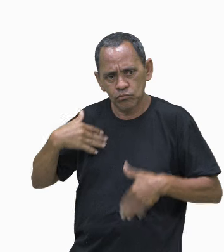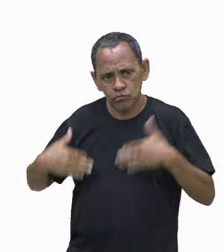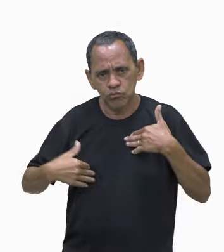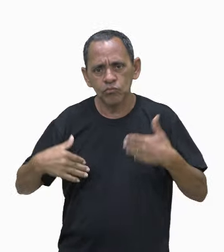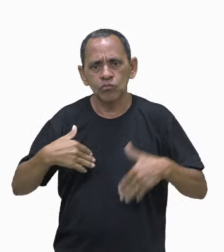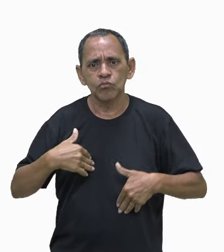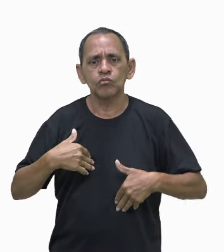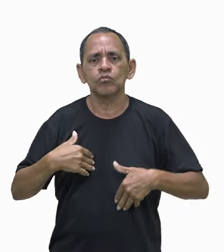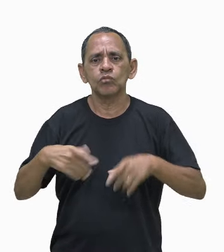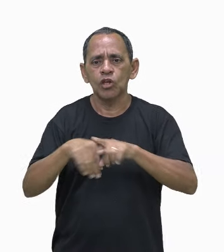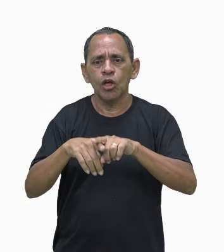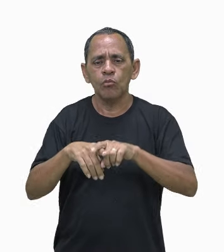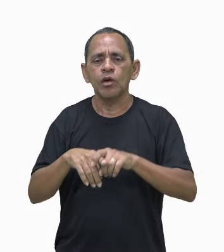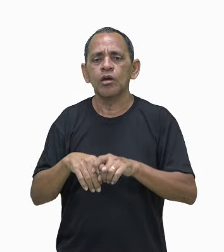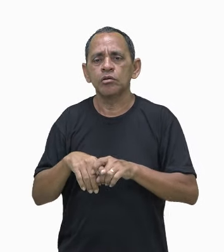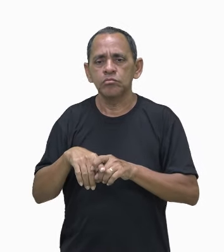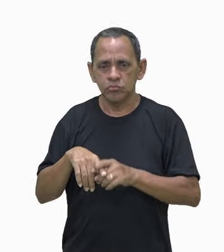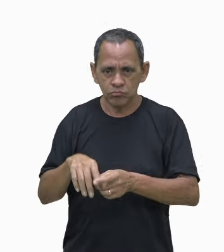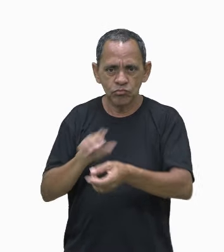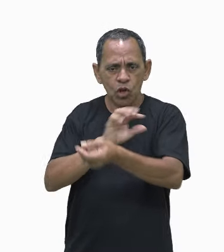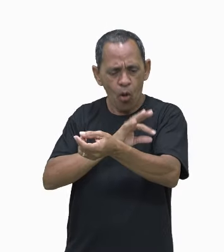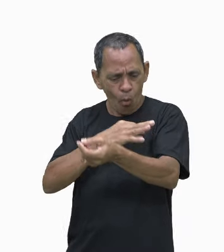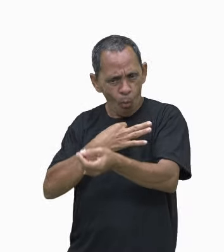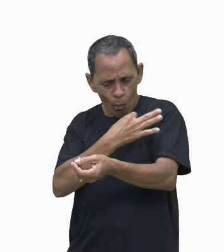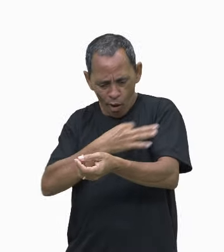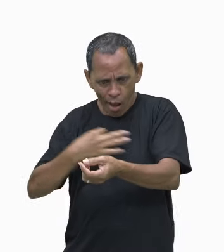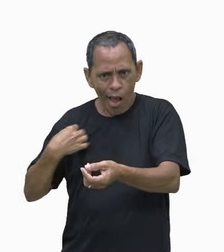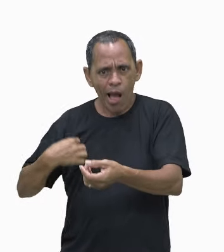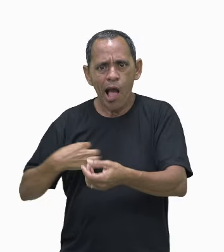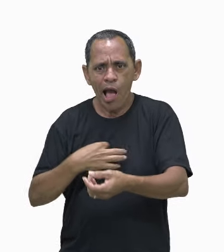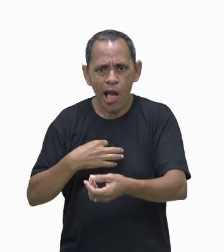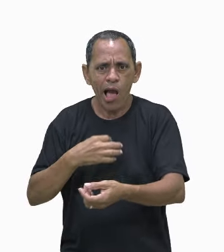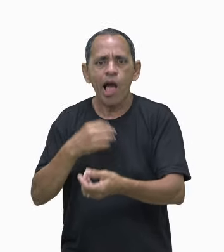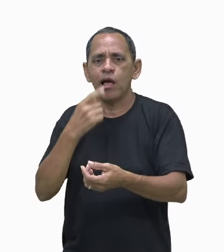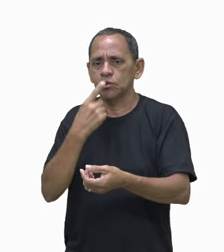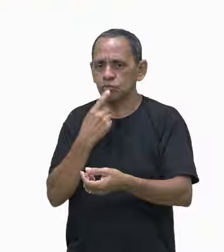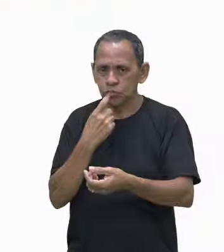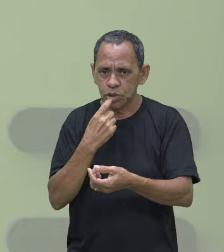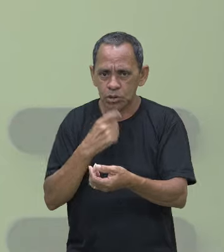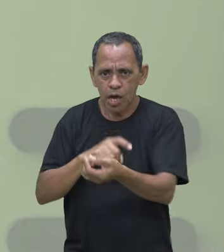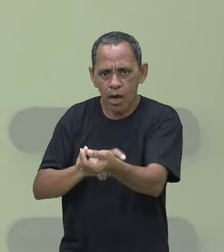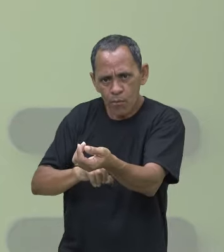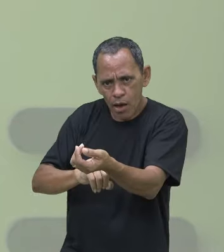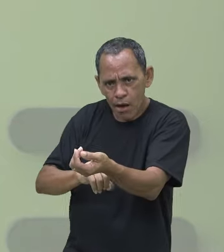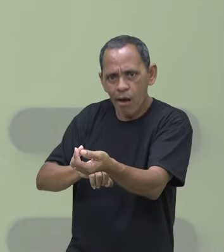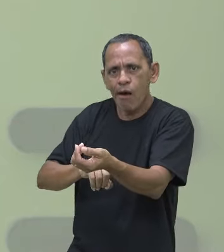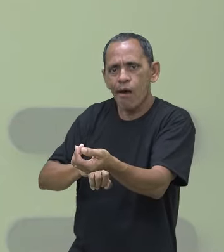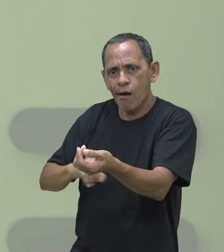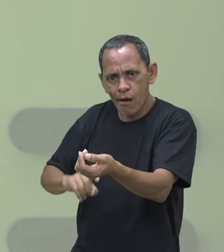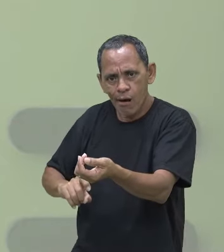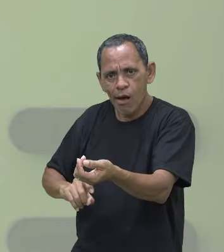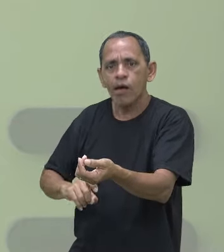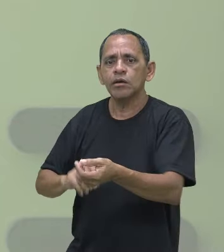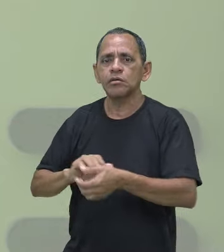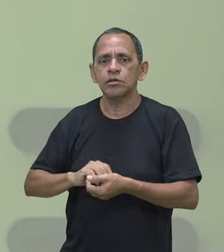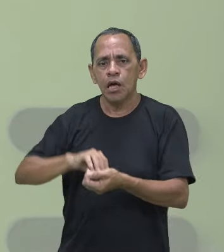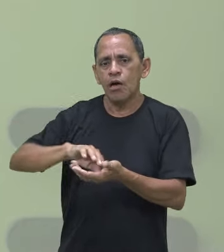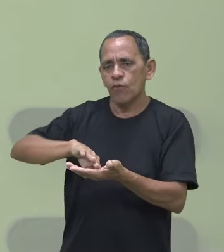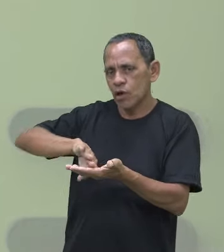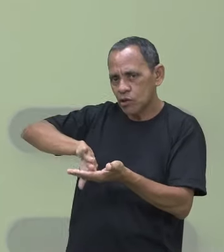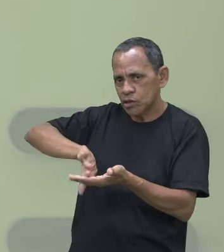por meio do sangue, né, ele é retirado dos tecidos, e por meio do sangue, ele vai ser ali também conduzido até